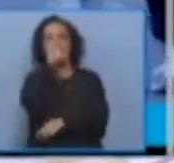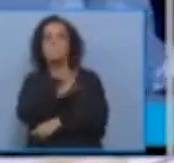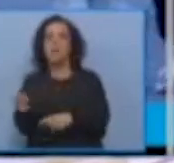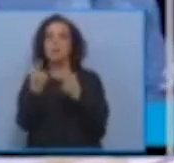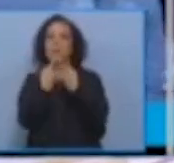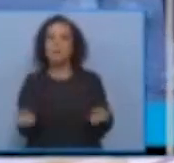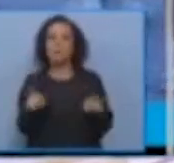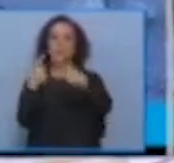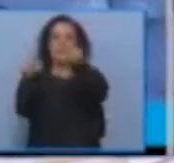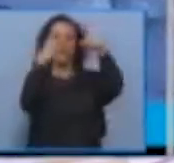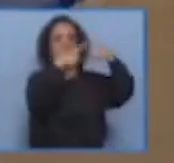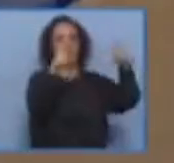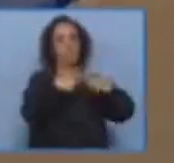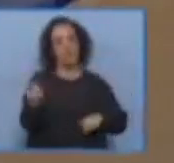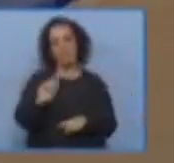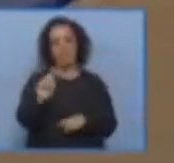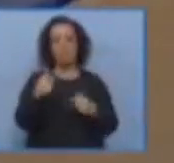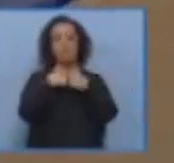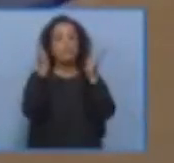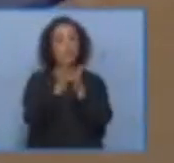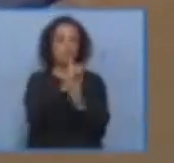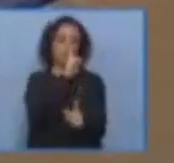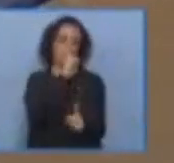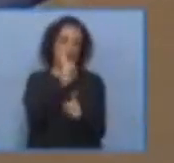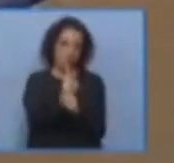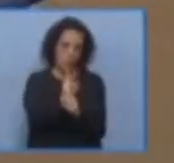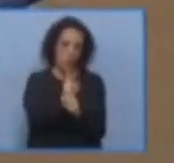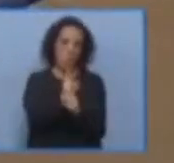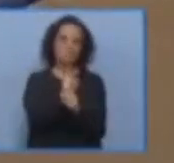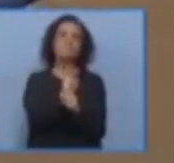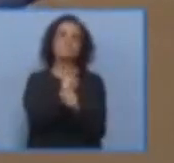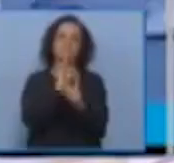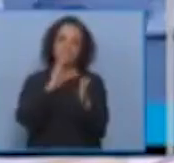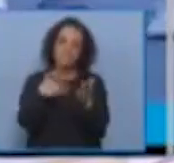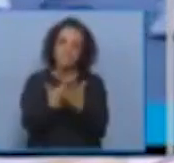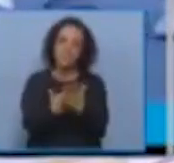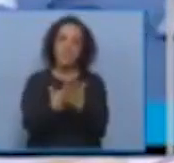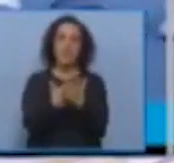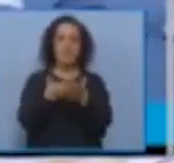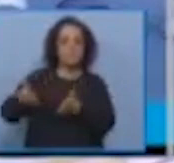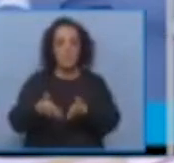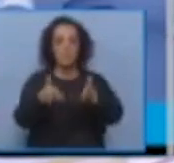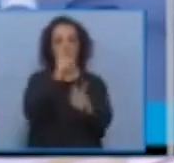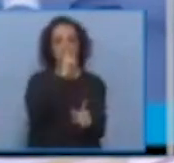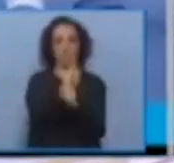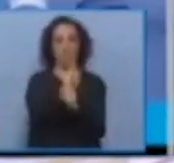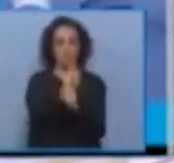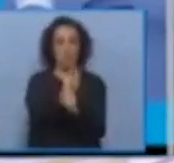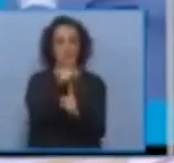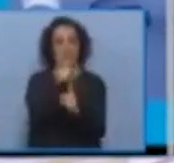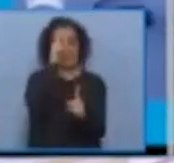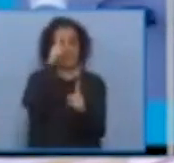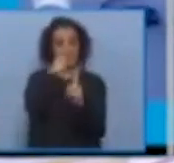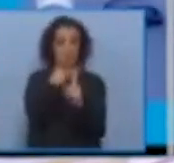em cada diocese. E todos estamos motivados e mobilizados para pôr fim não só a esse